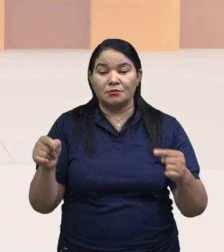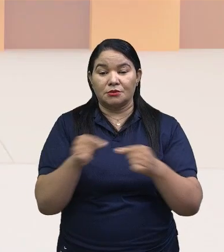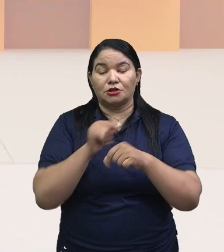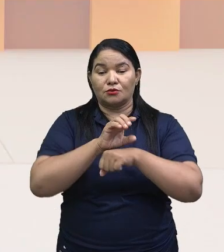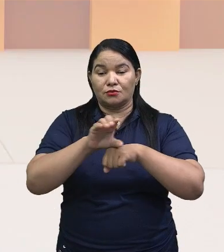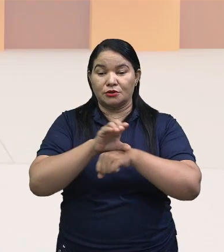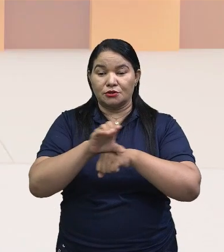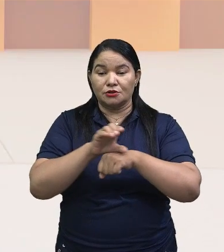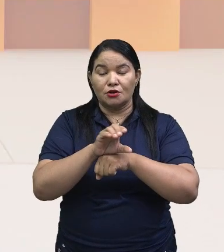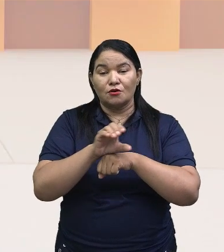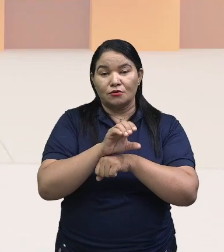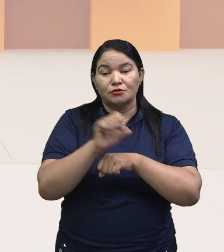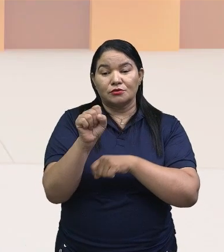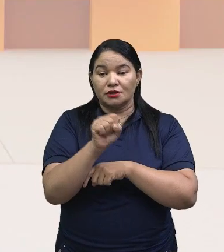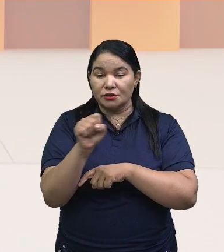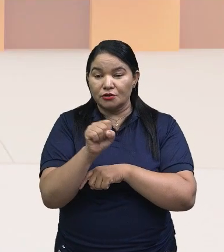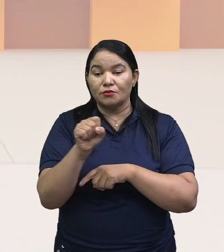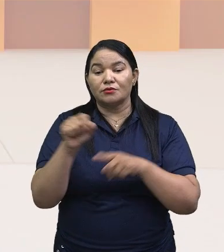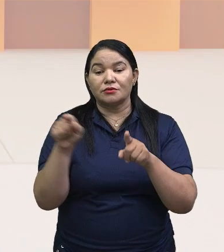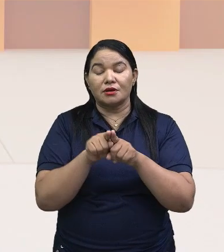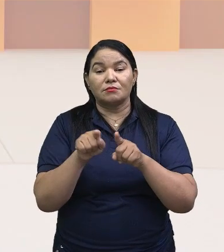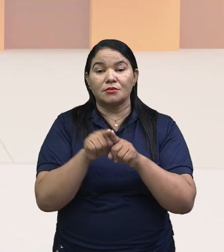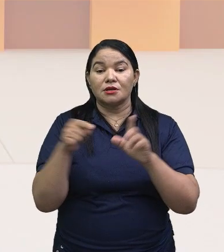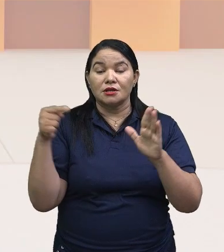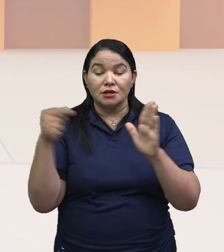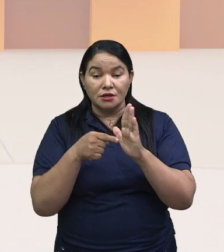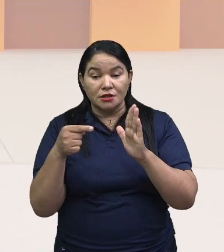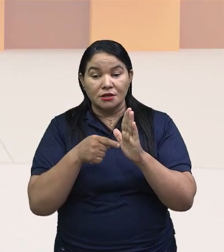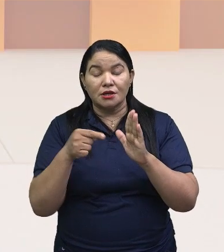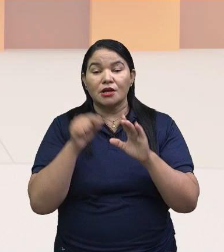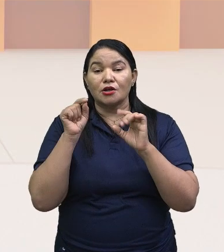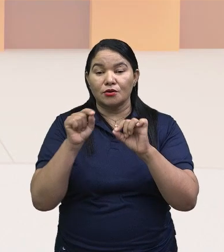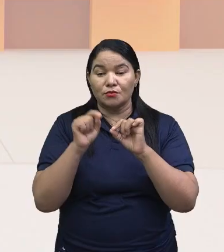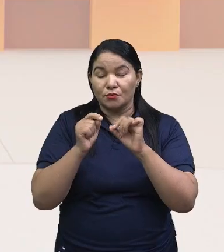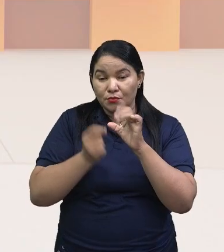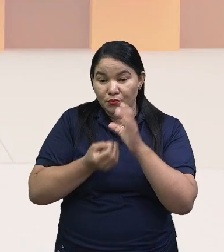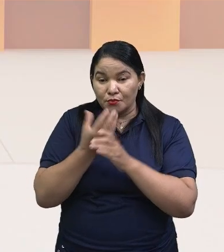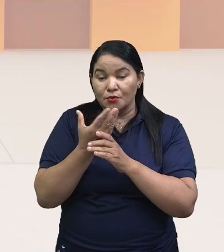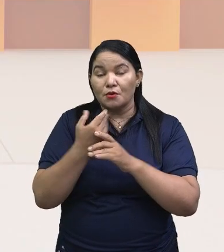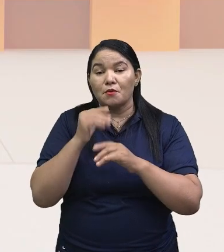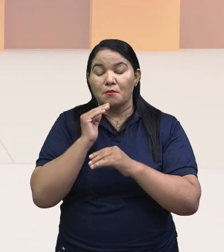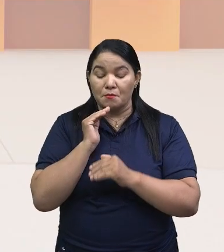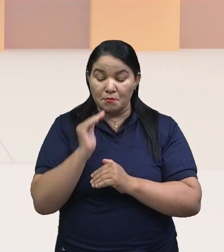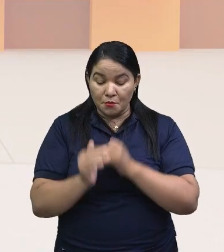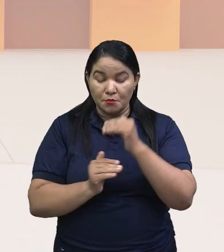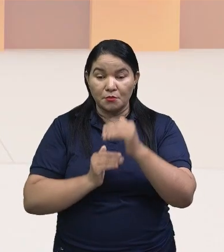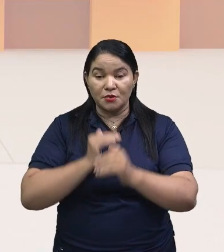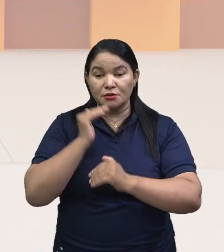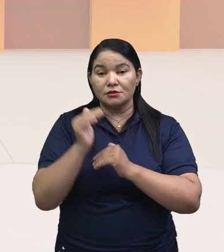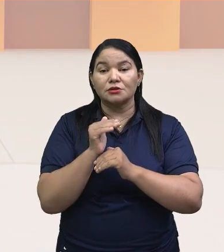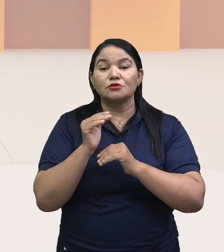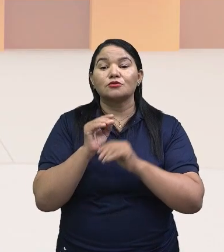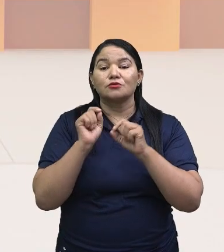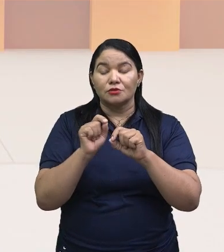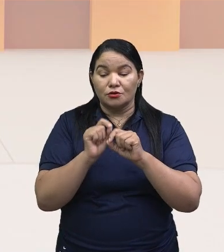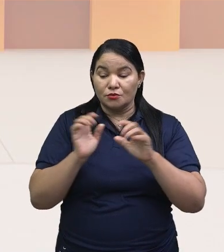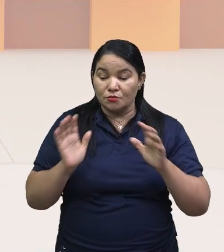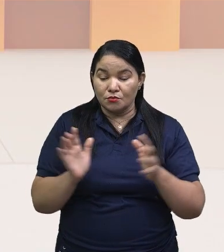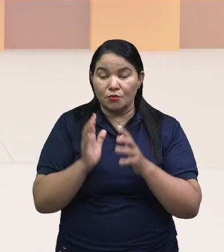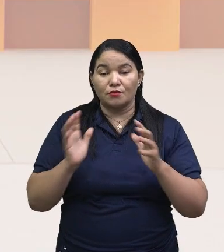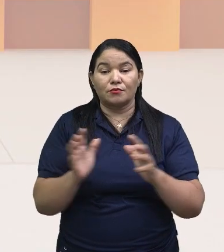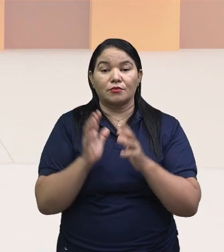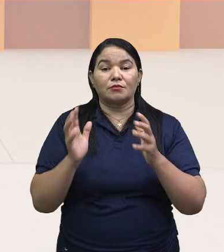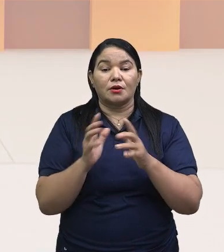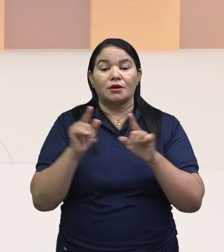de 1988, que foi resultado de um processo de mobilização